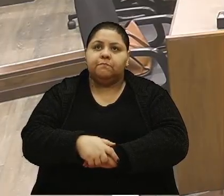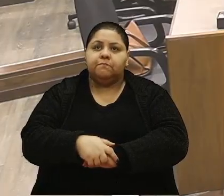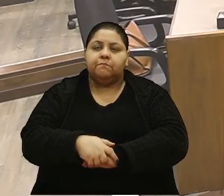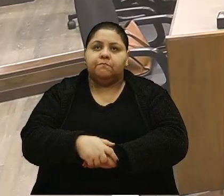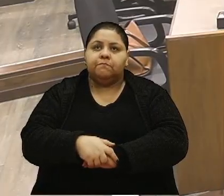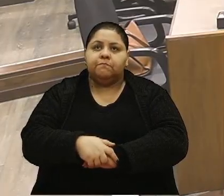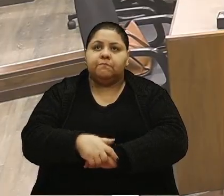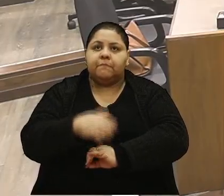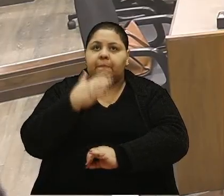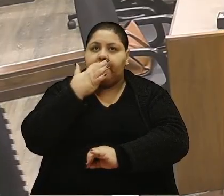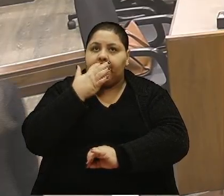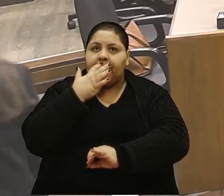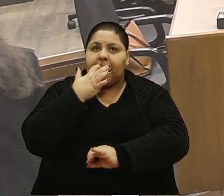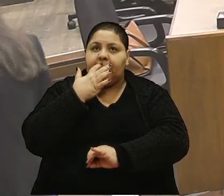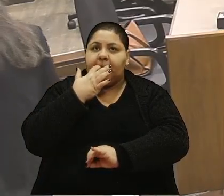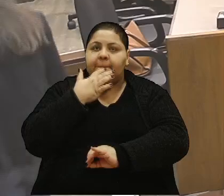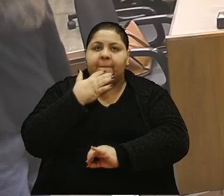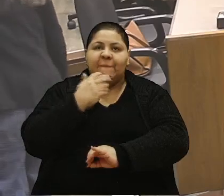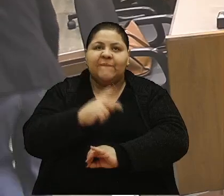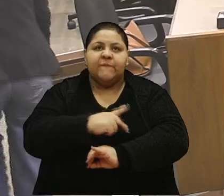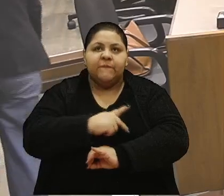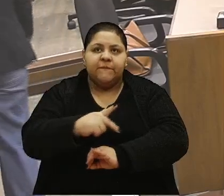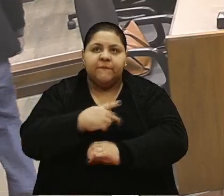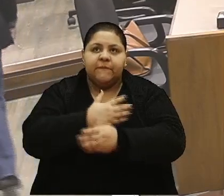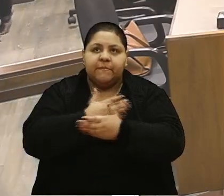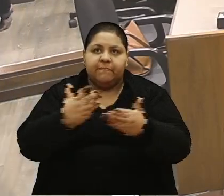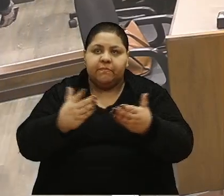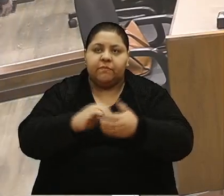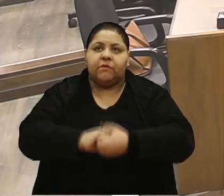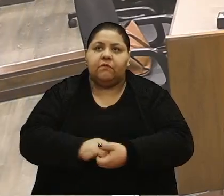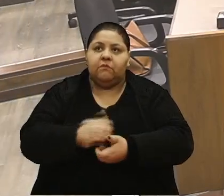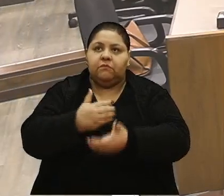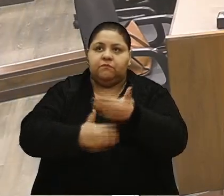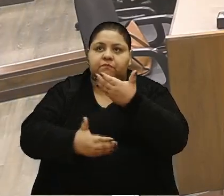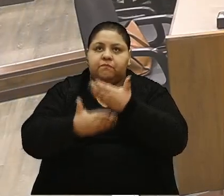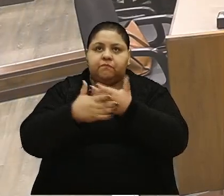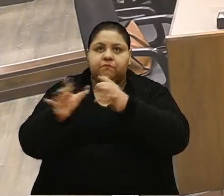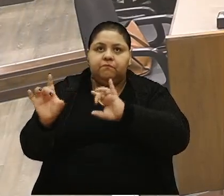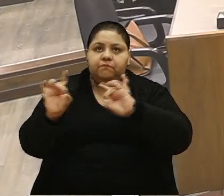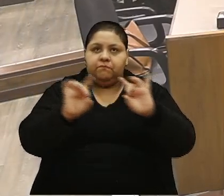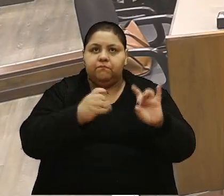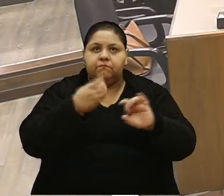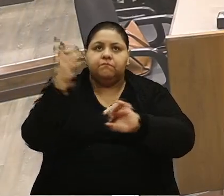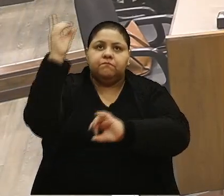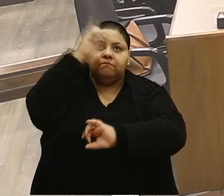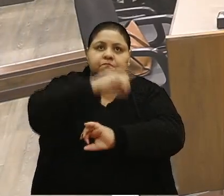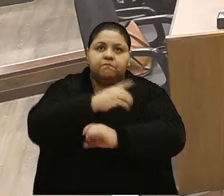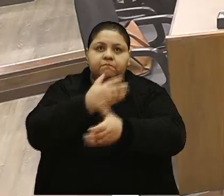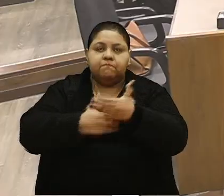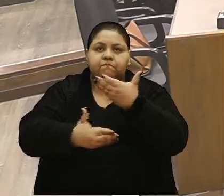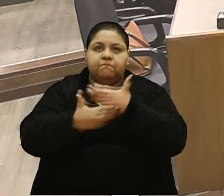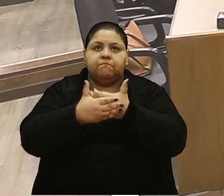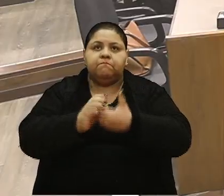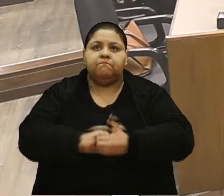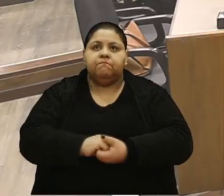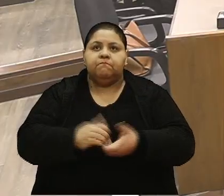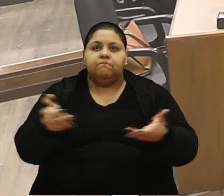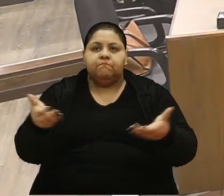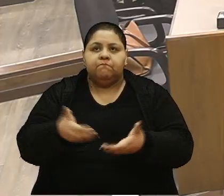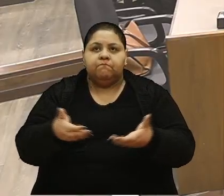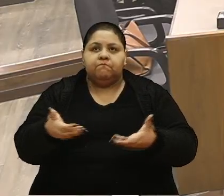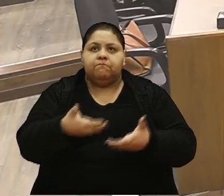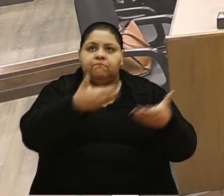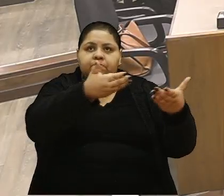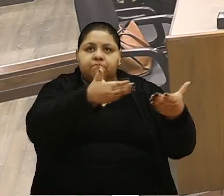Peço a palavra. Senhor presidente, nobres colegas e a todos que nos assistem, bom dia a todos. Quero dar as